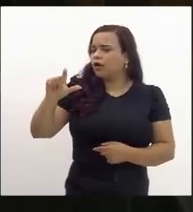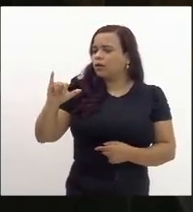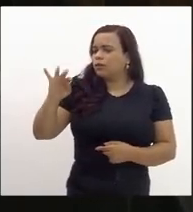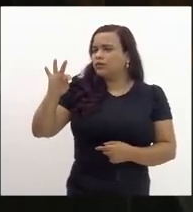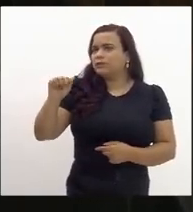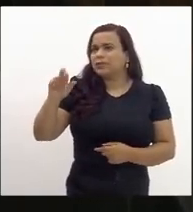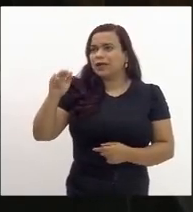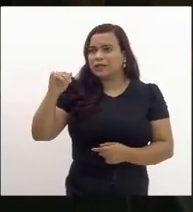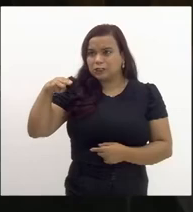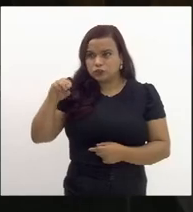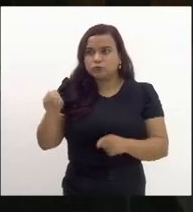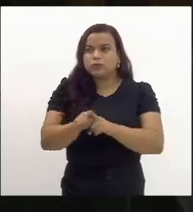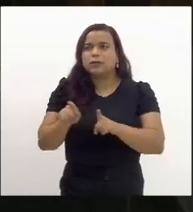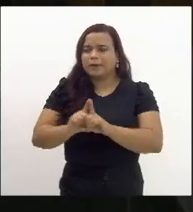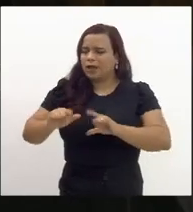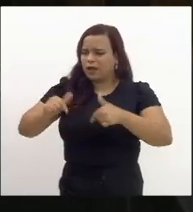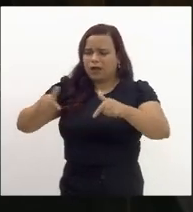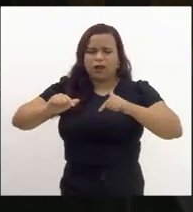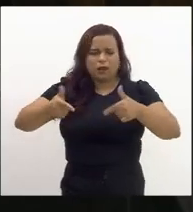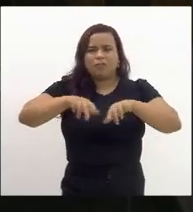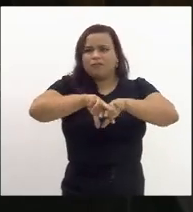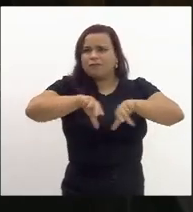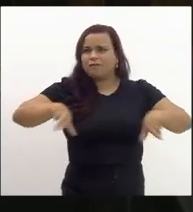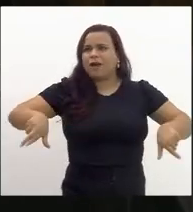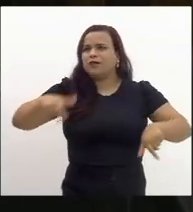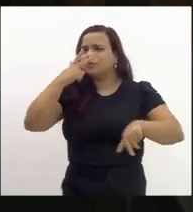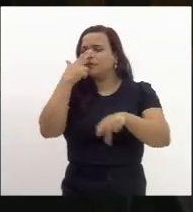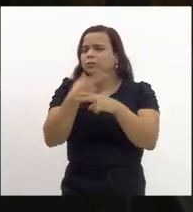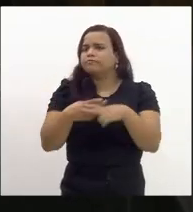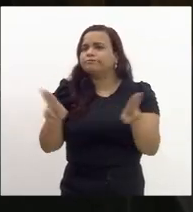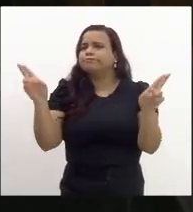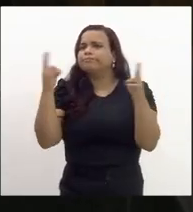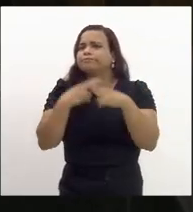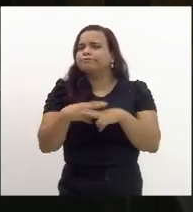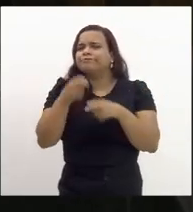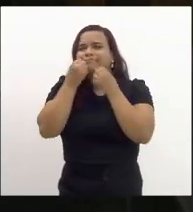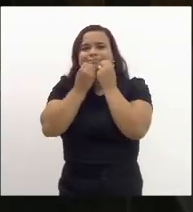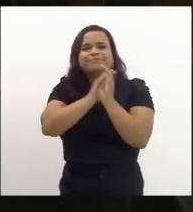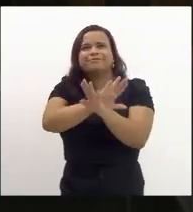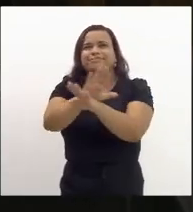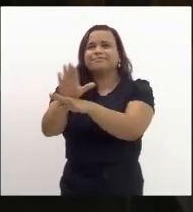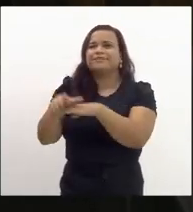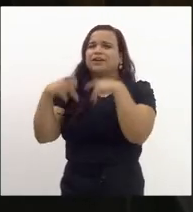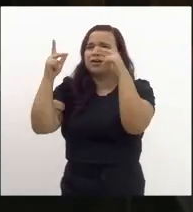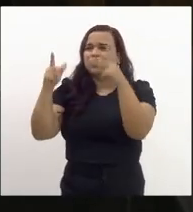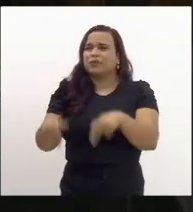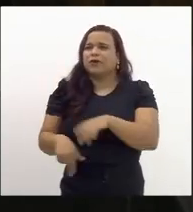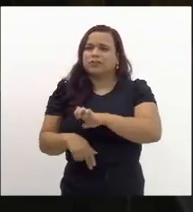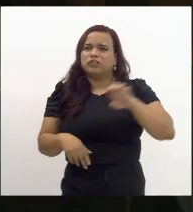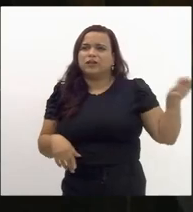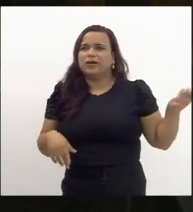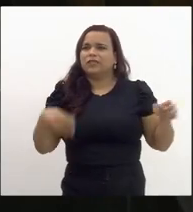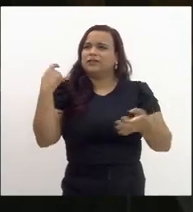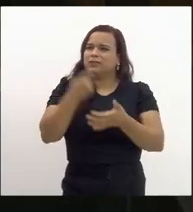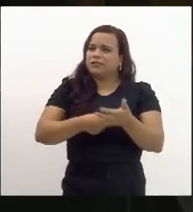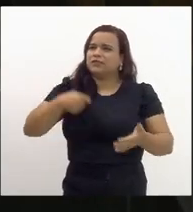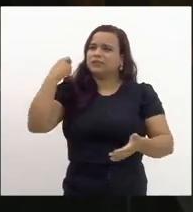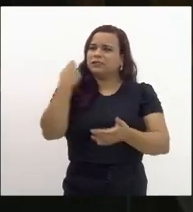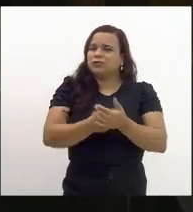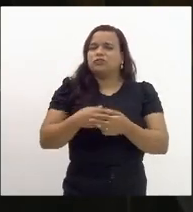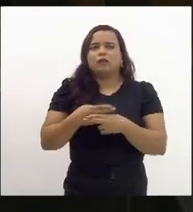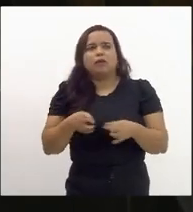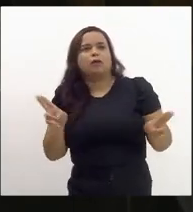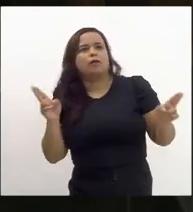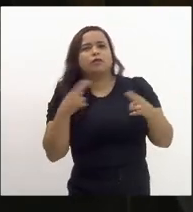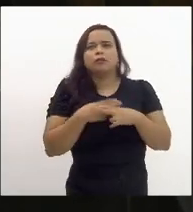os gestos que, muitas vezes, camuflado de boas ações, como a esquerda insiste em fazer, é